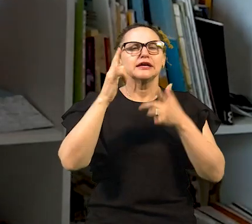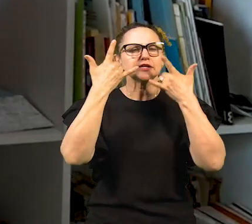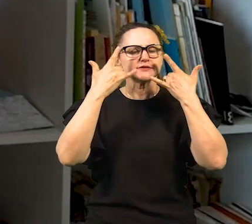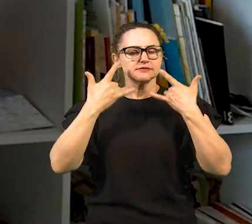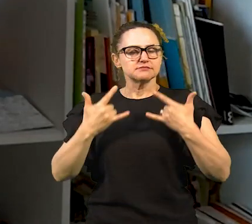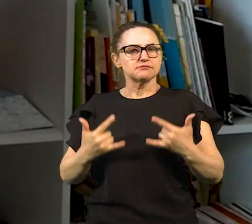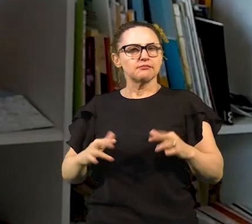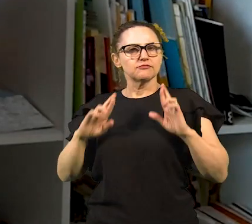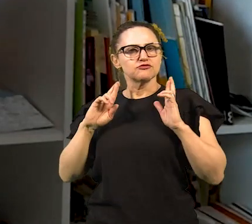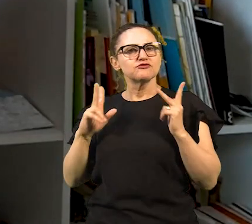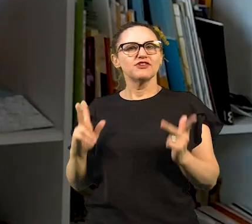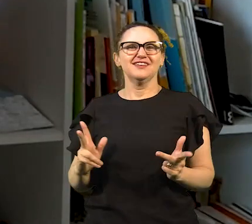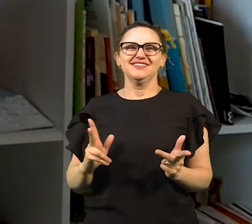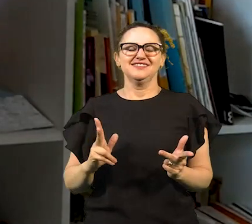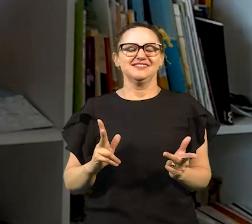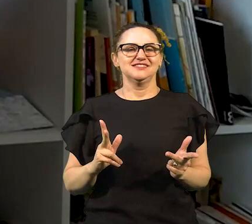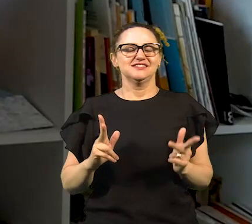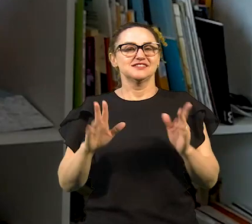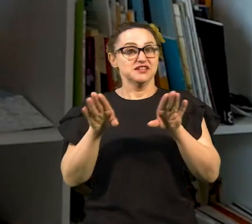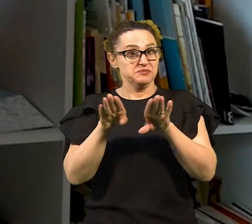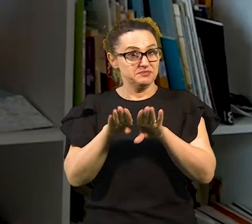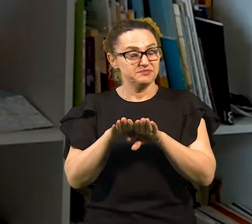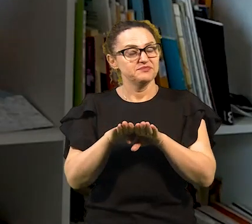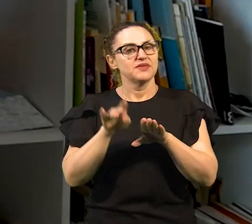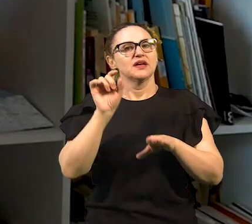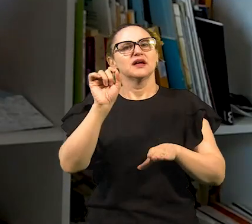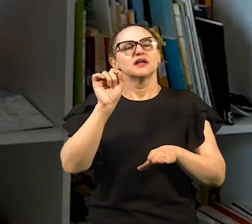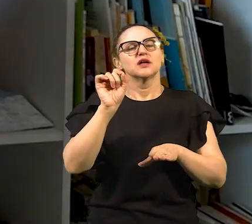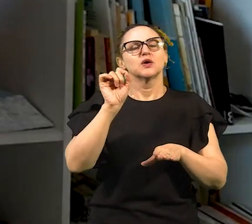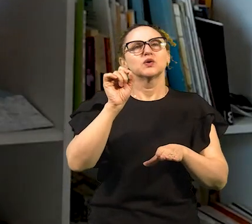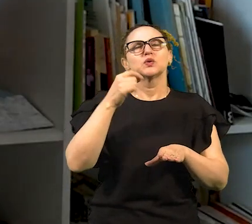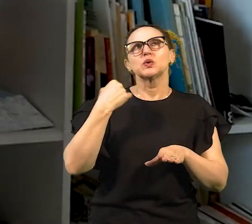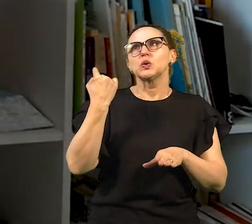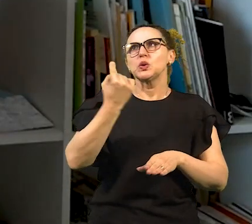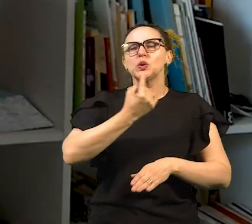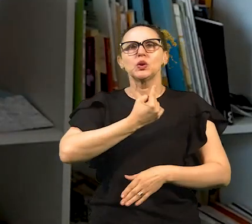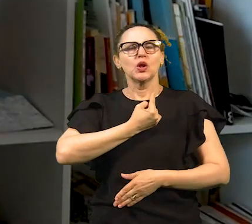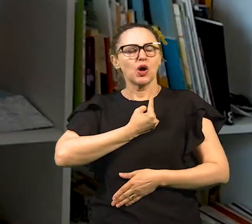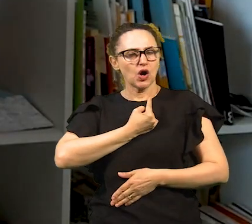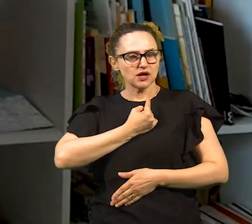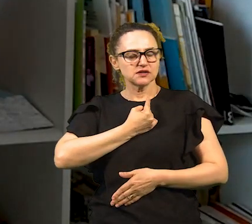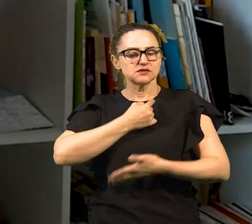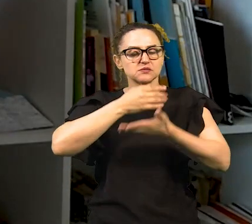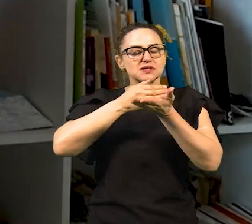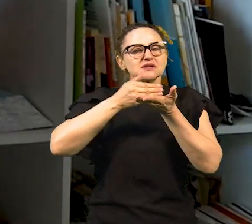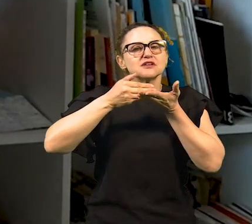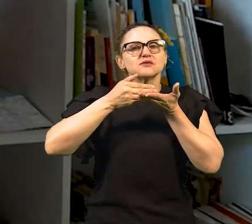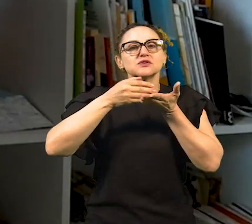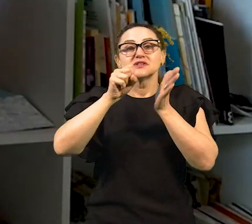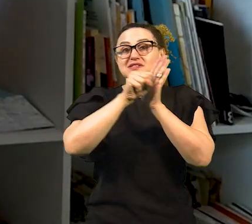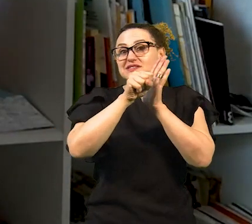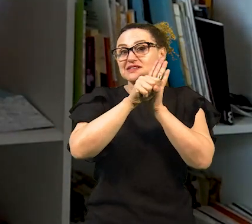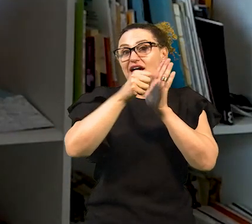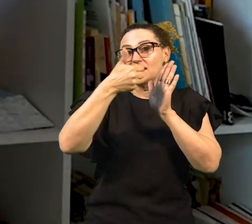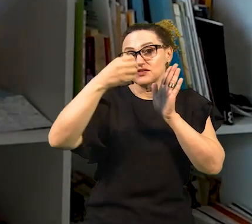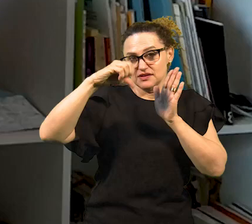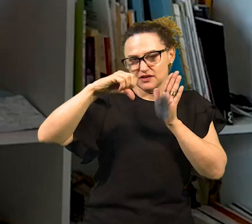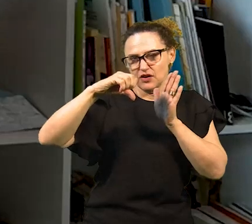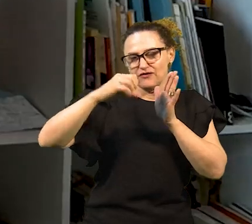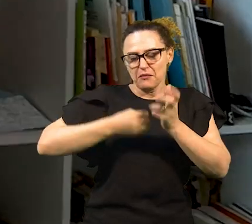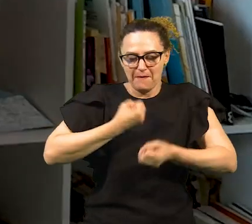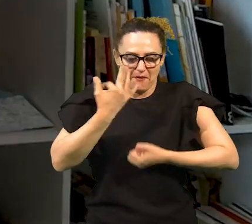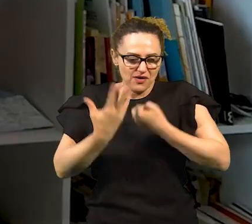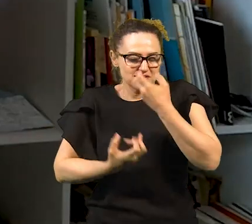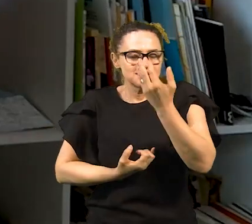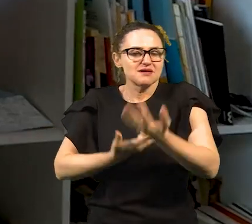literárias diferenciadas também. Então, a gente começa, né, nós que começamos o século XIX com uma poesia